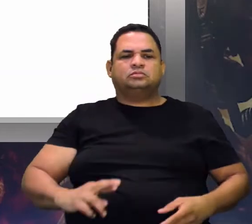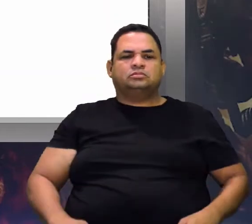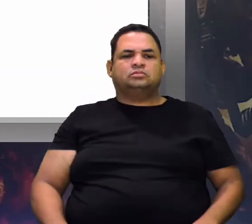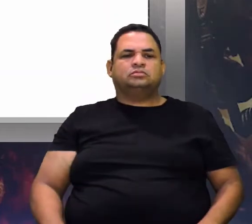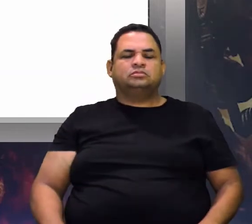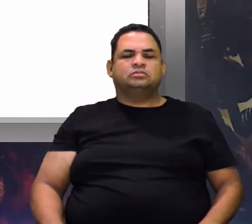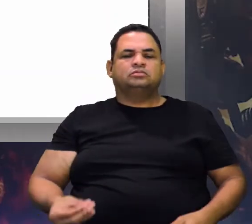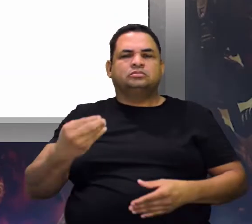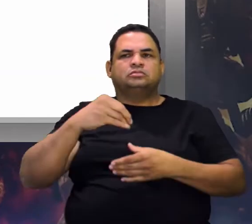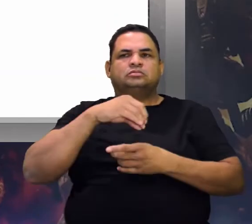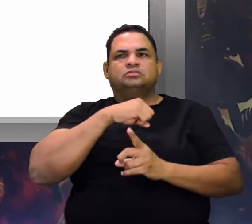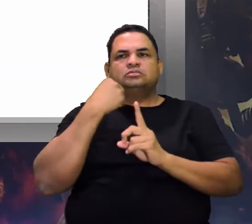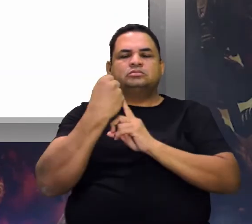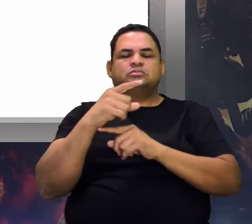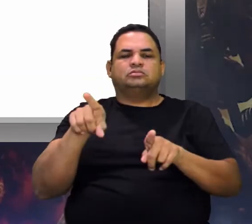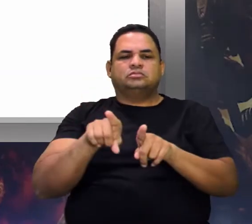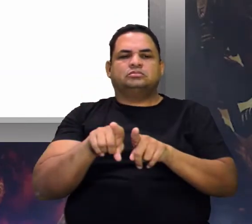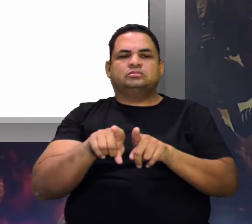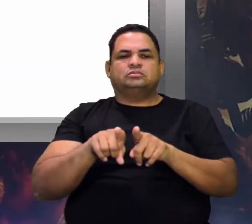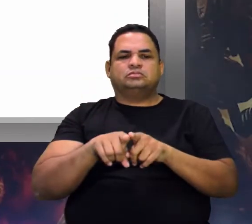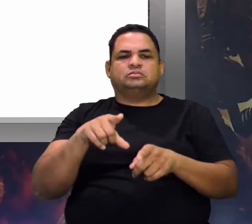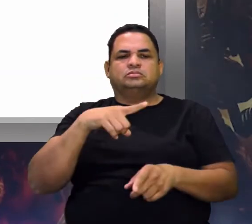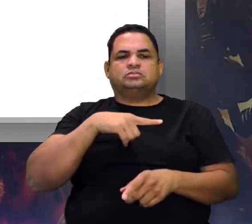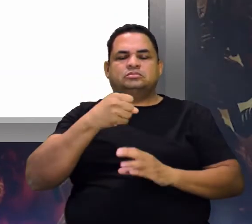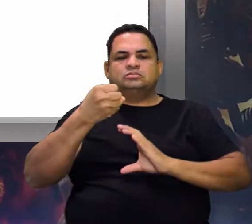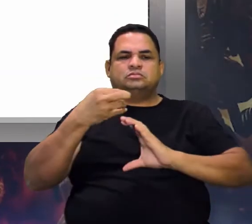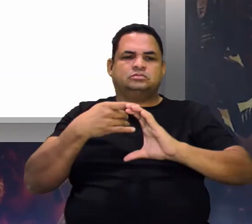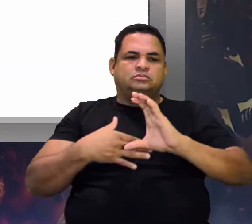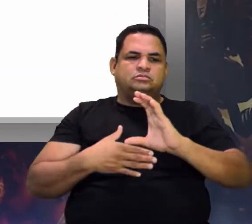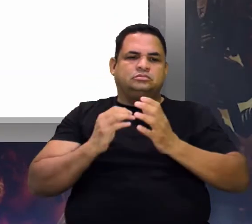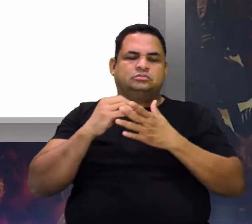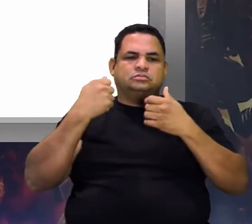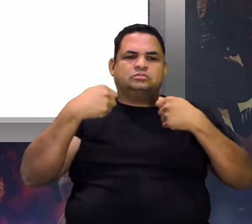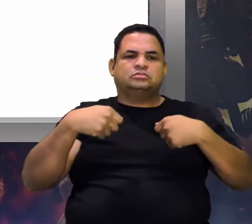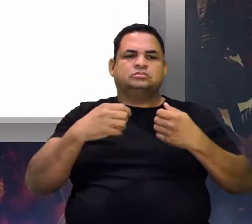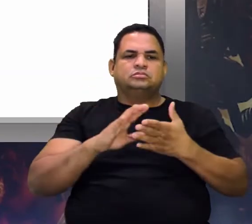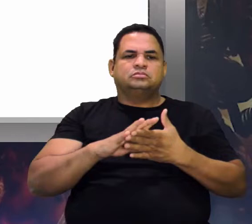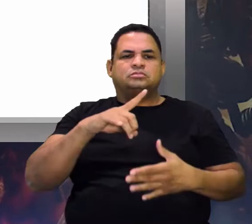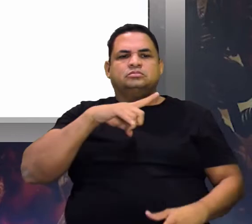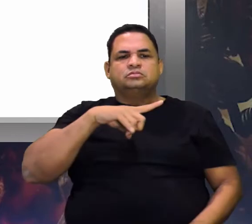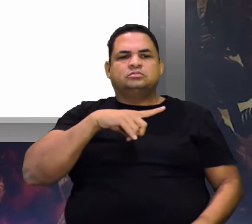da nossa sociedade também se tem essas características de poder.